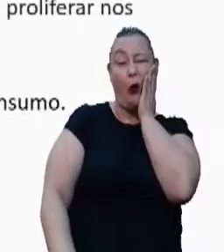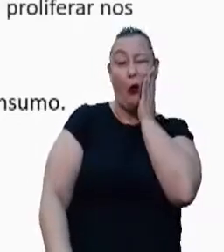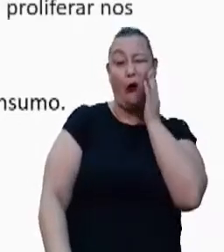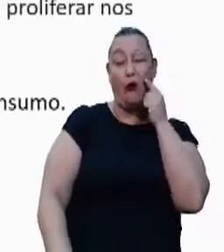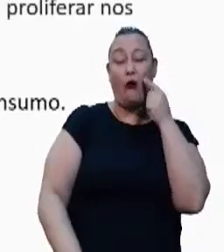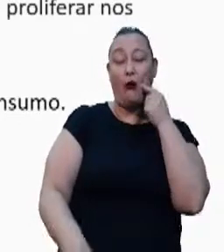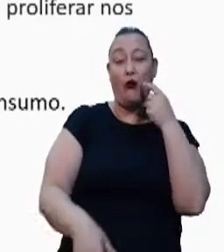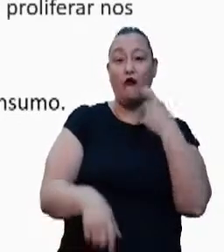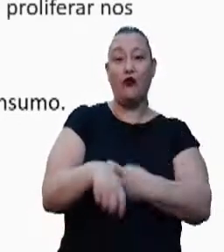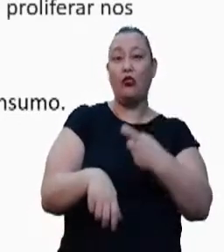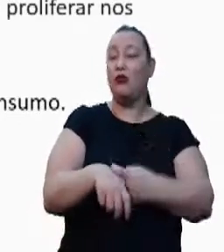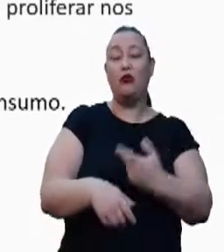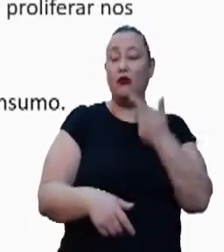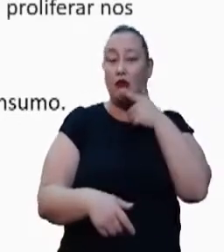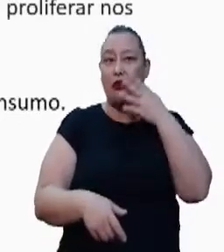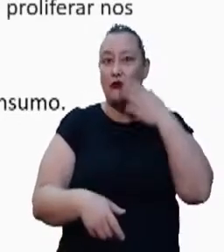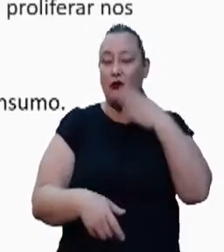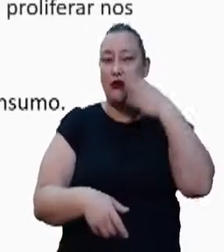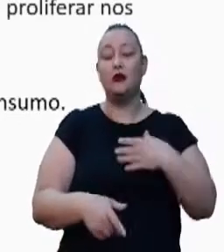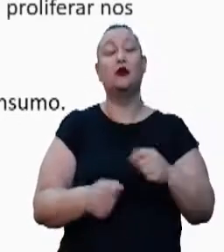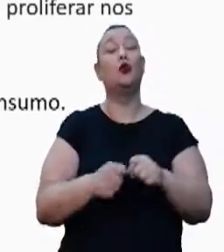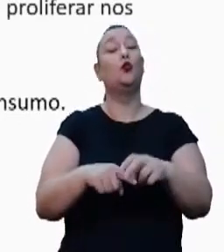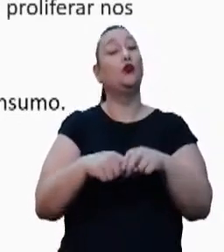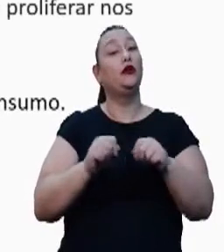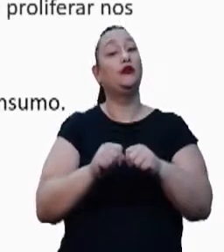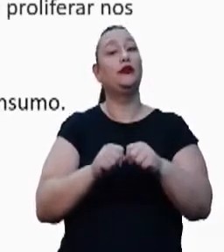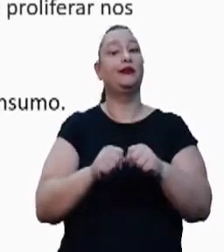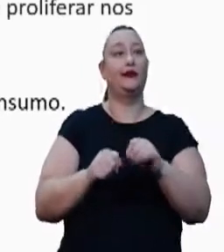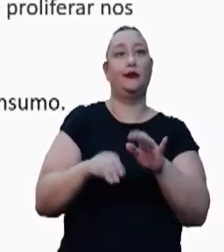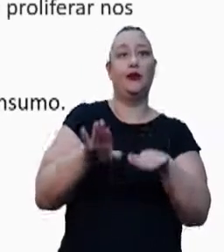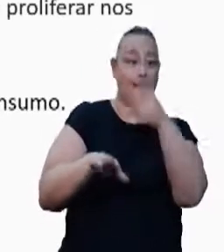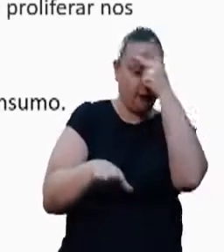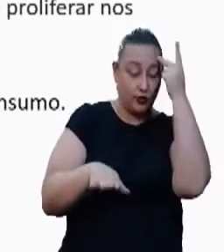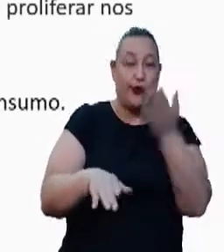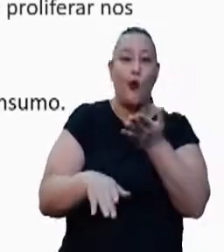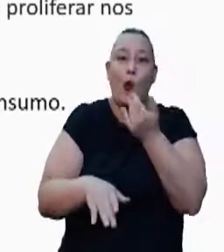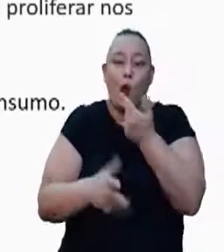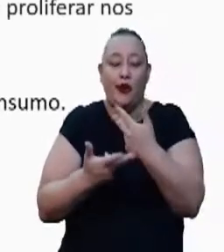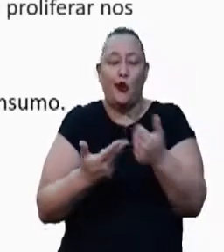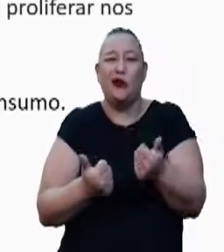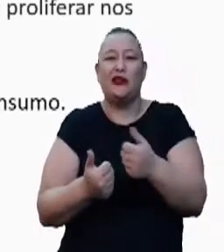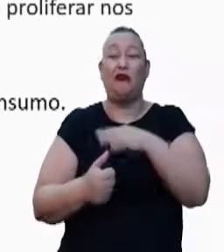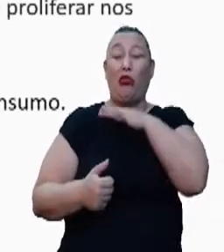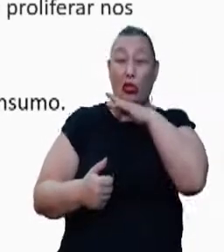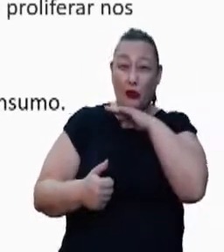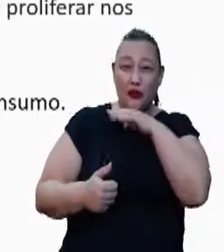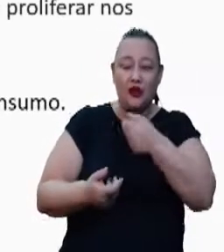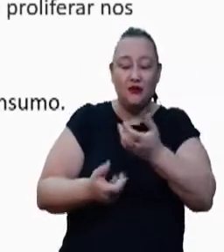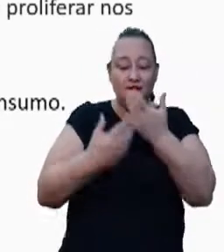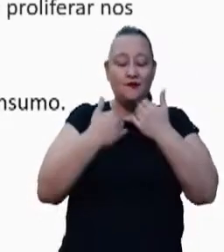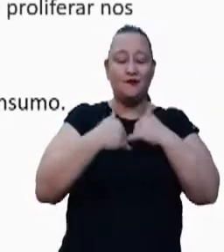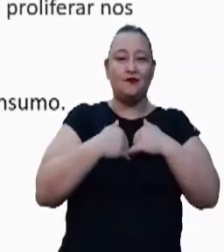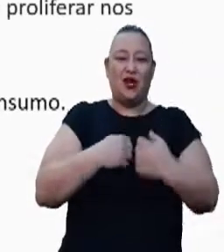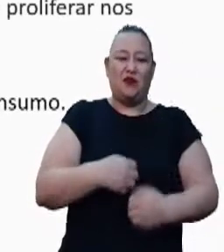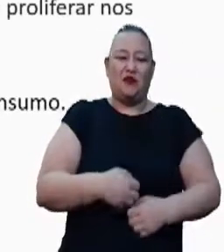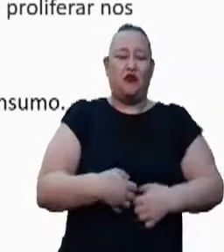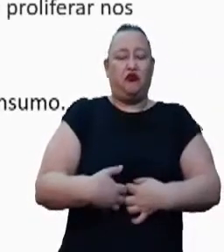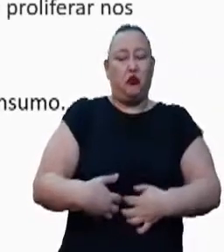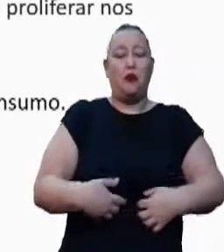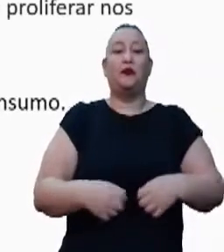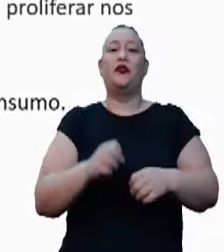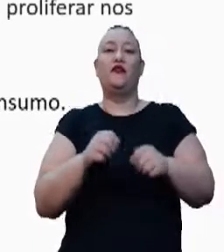do botulismo é a produzida pela ingestão de alimentos contaminados. E na maioria dos casos, alimentos em conservas